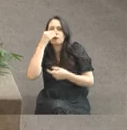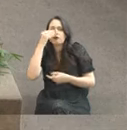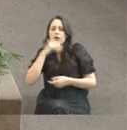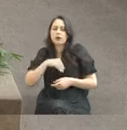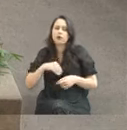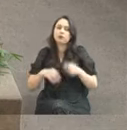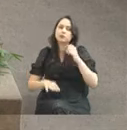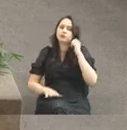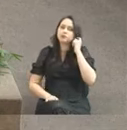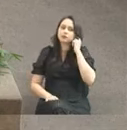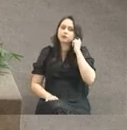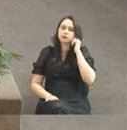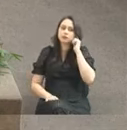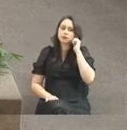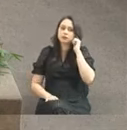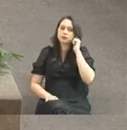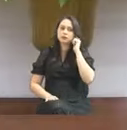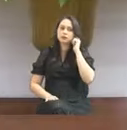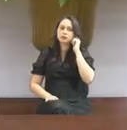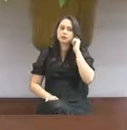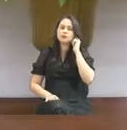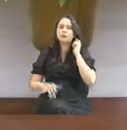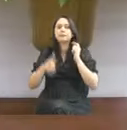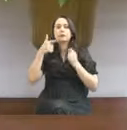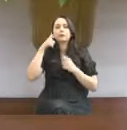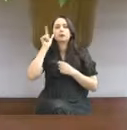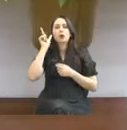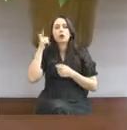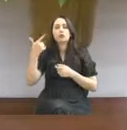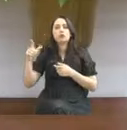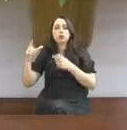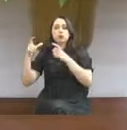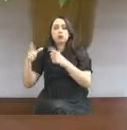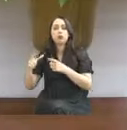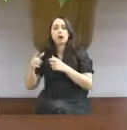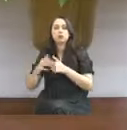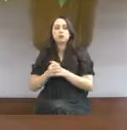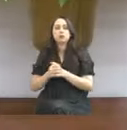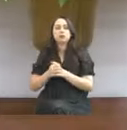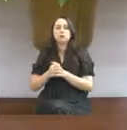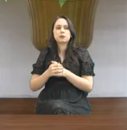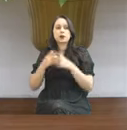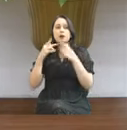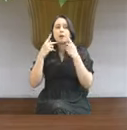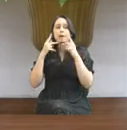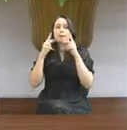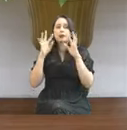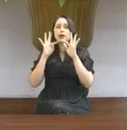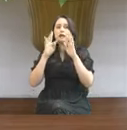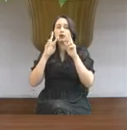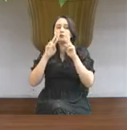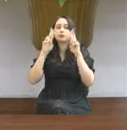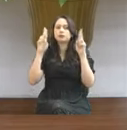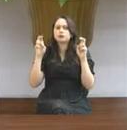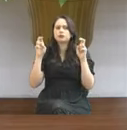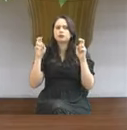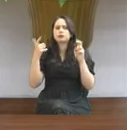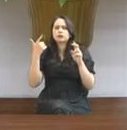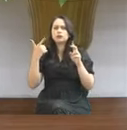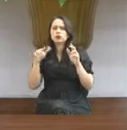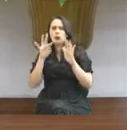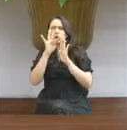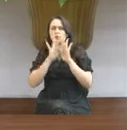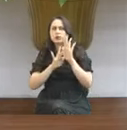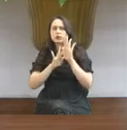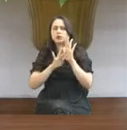Eu estava em Matão ontem. E eu preguei ali sobre a carta à igreja de Esmirna.